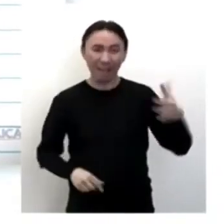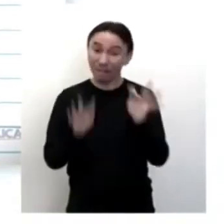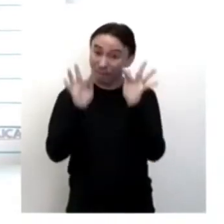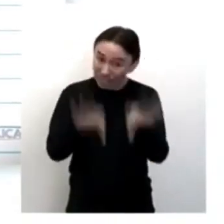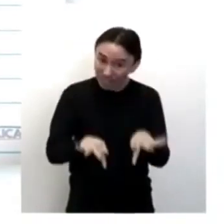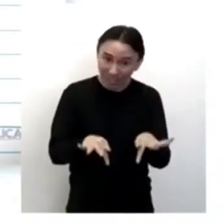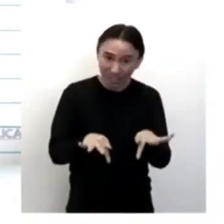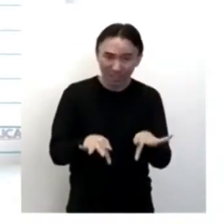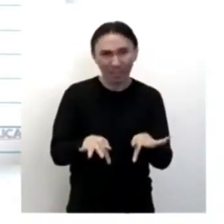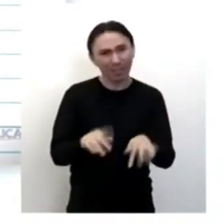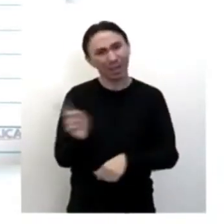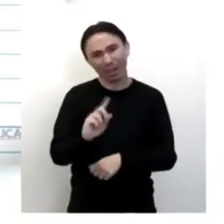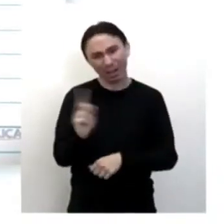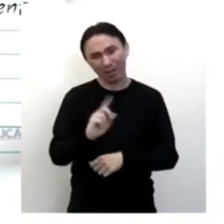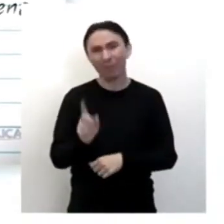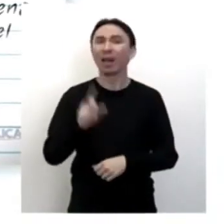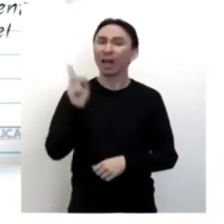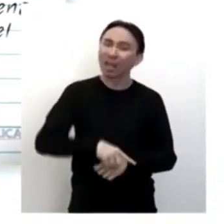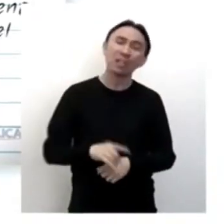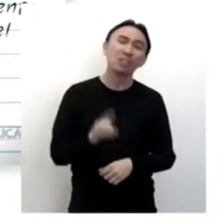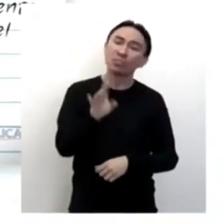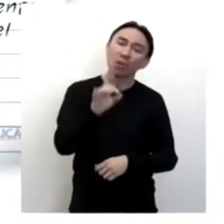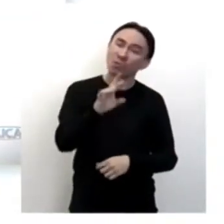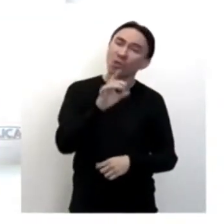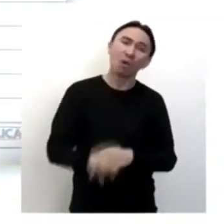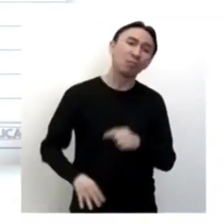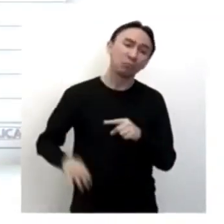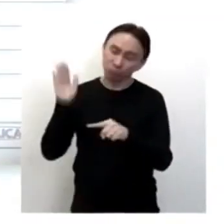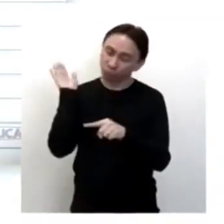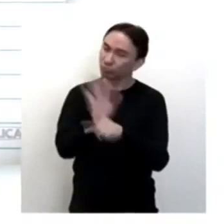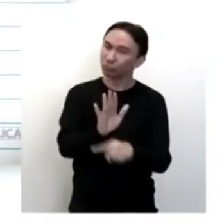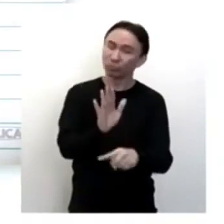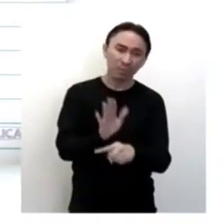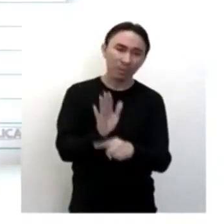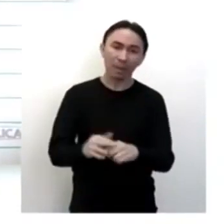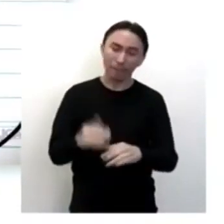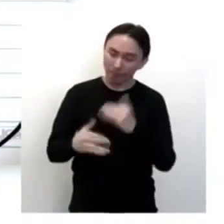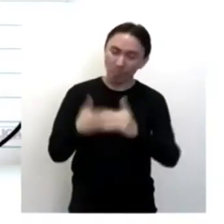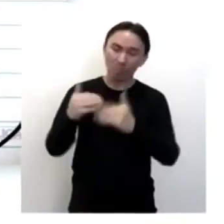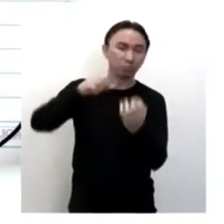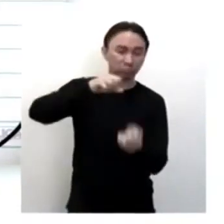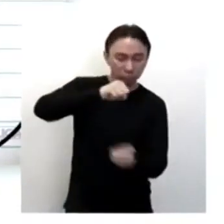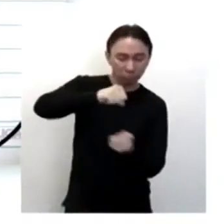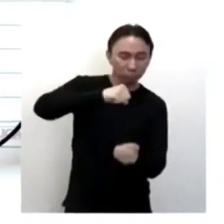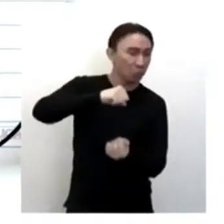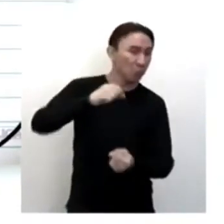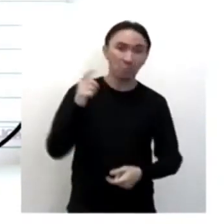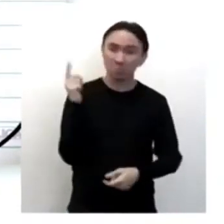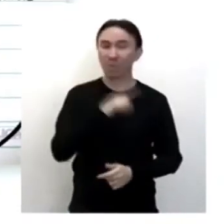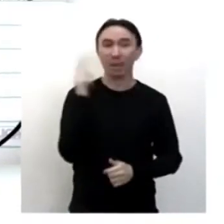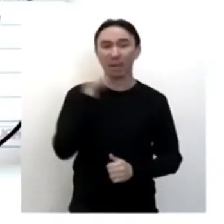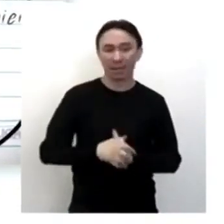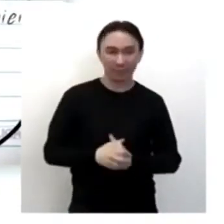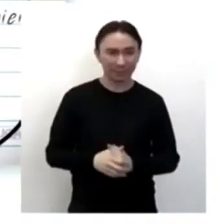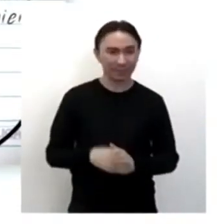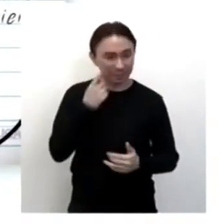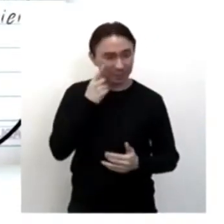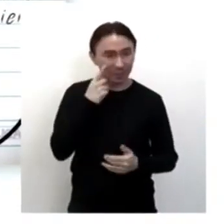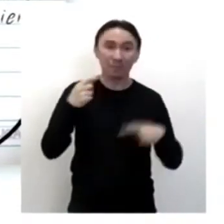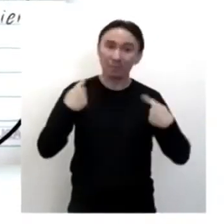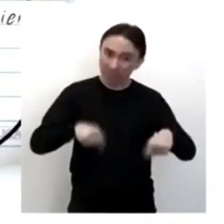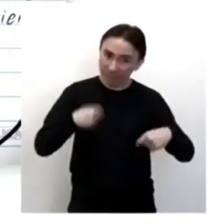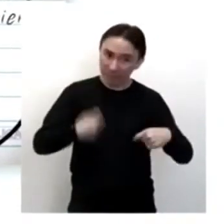para se atingir o desenvolvimento sustentável. Assim, são mais úteis quando analisados em seu conjunto do que quando examinados